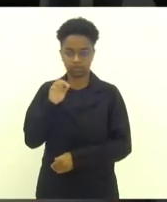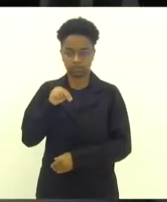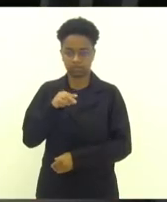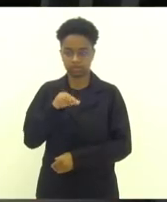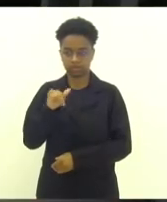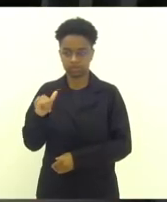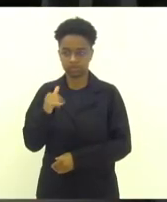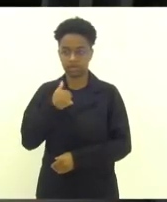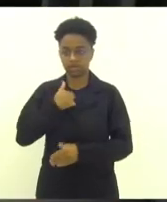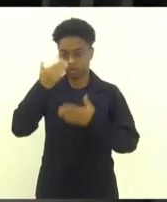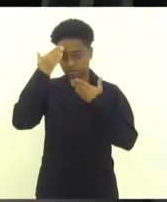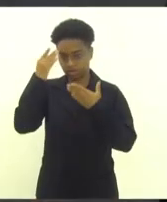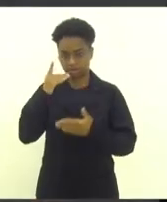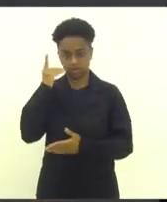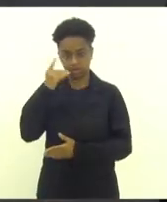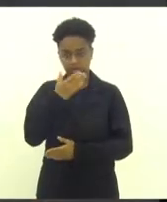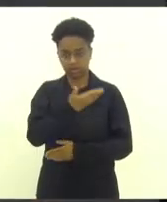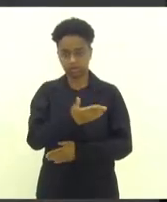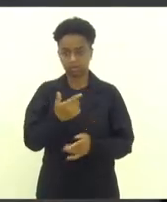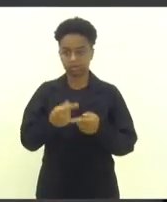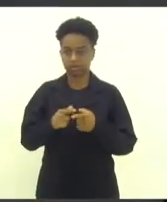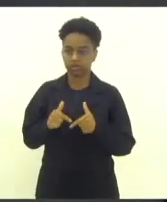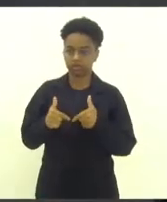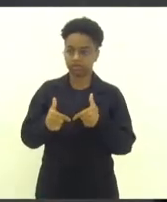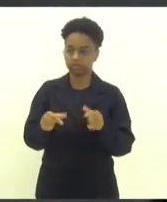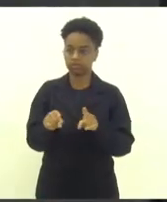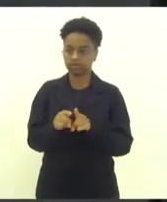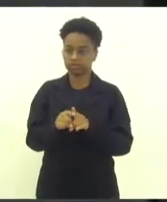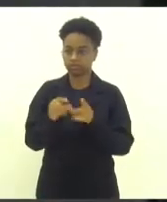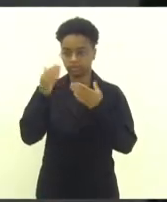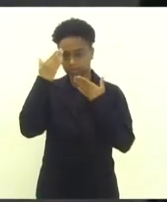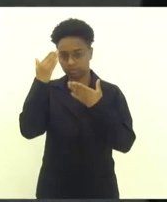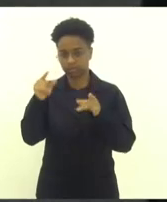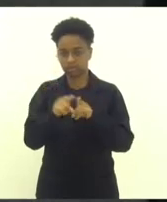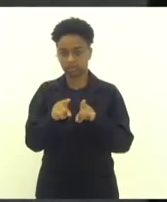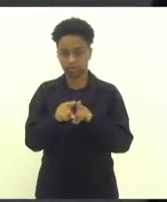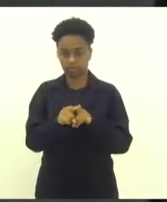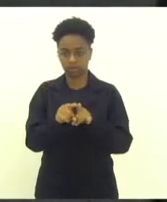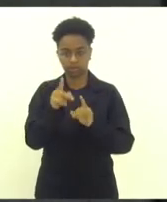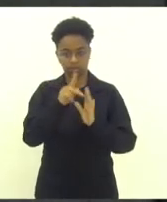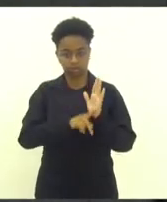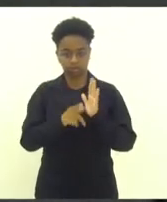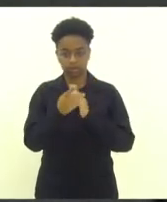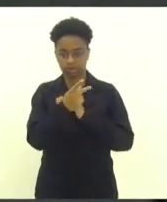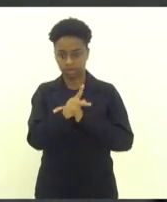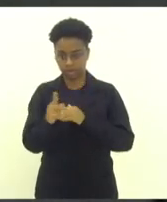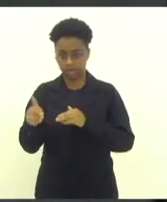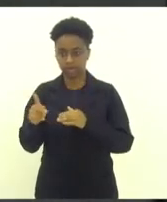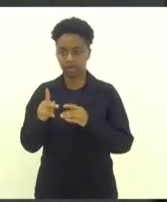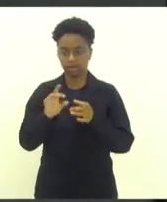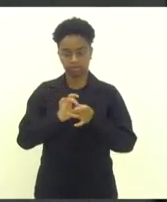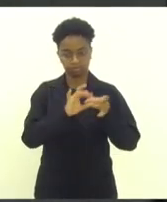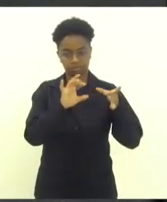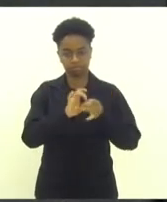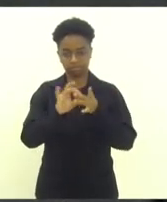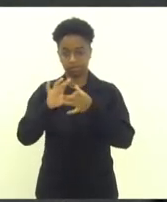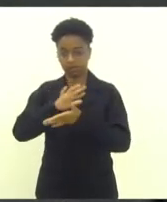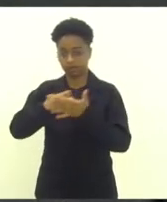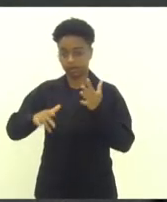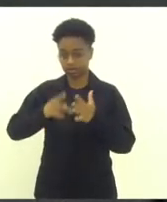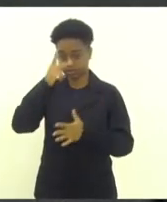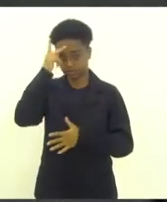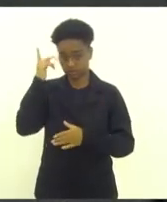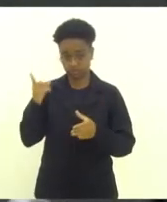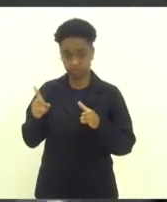queria agradecer ao Deputado tanque pela iniciativa e agradecer-lhe abrir o projeto dele para várias pessoas fazerem parte poderem divulgar